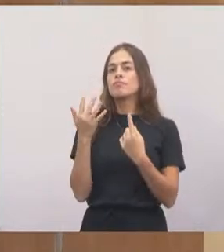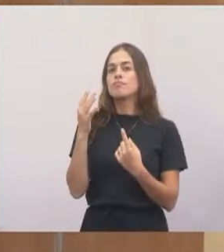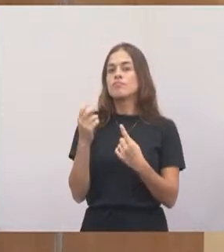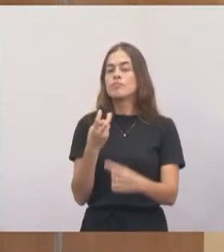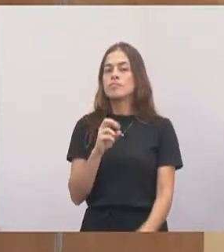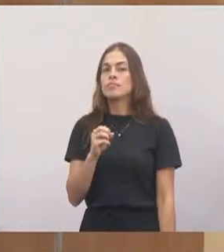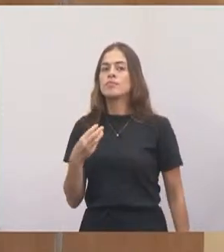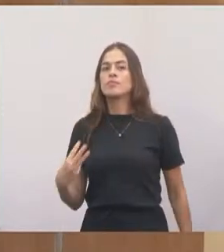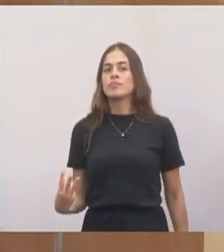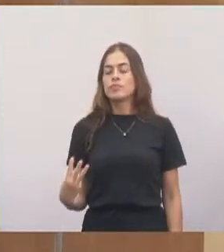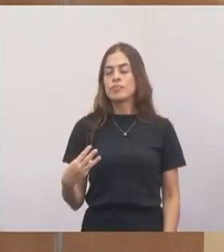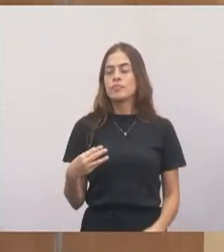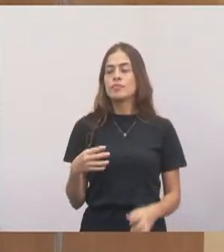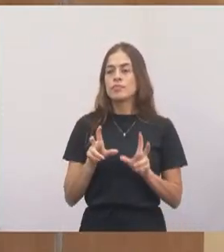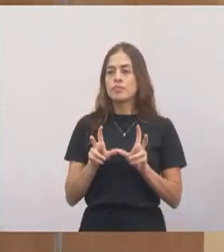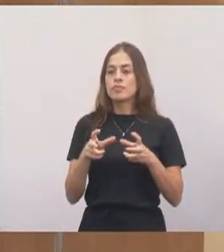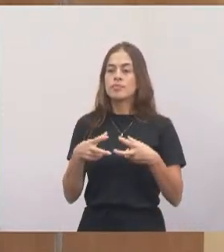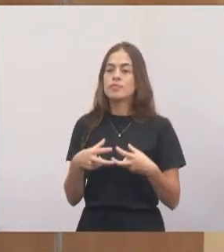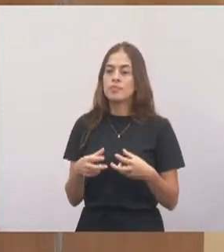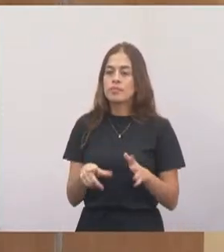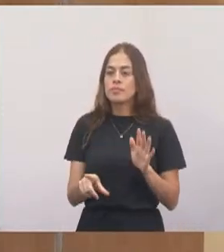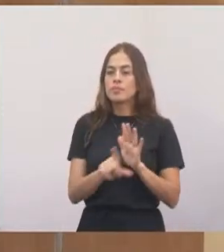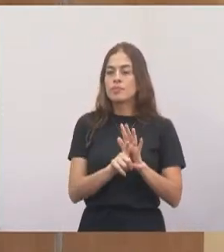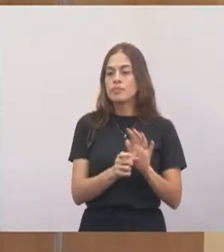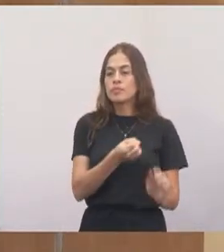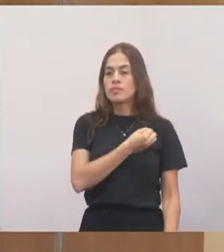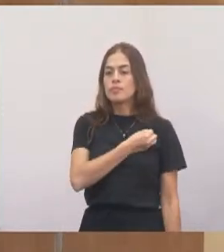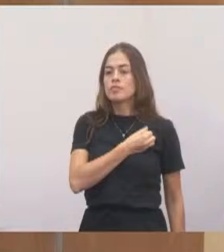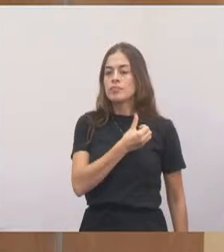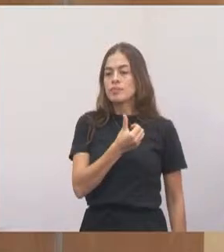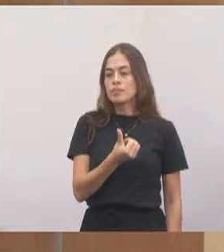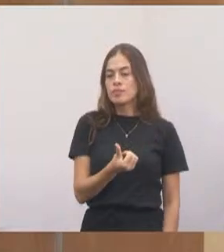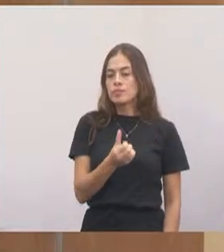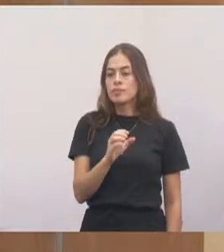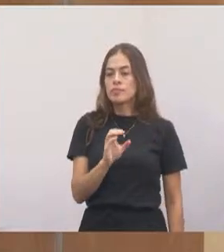Câmara Municipal de Jacareí. Lei número